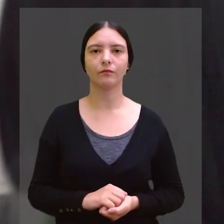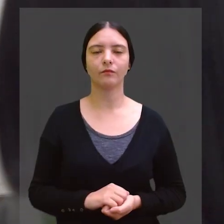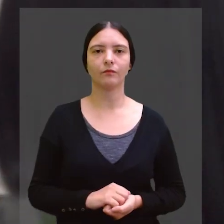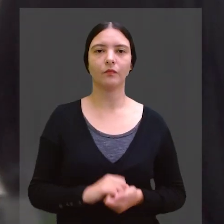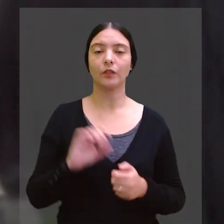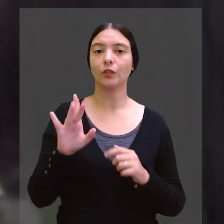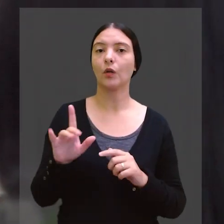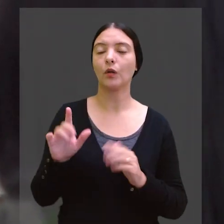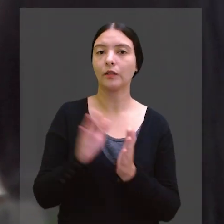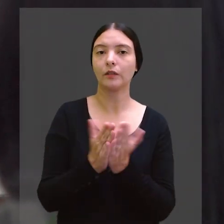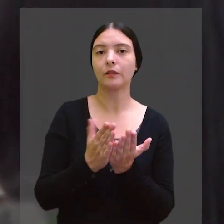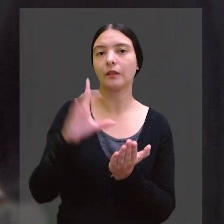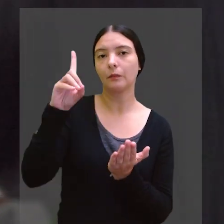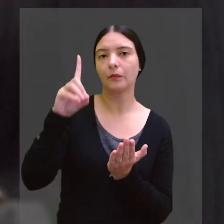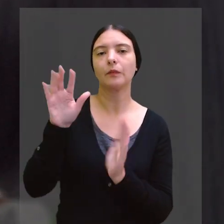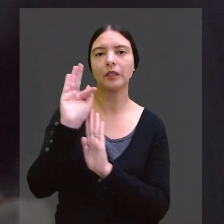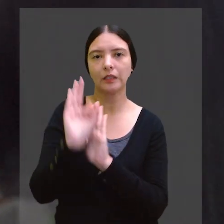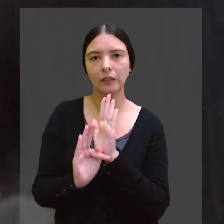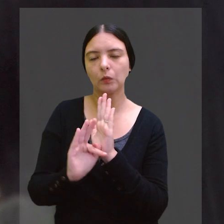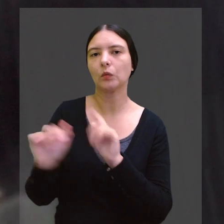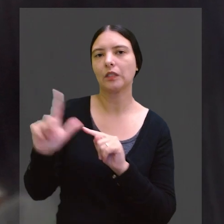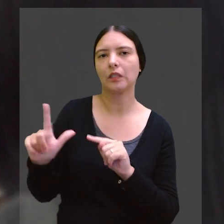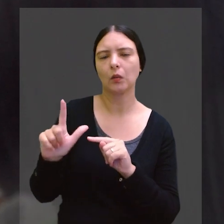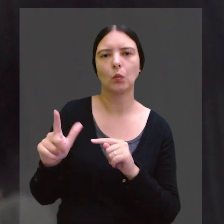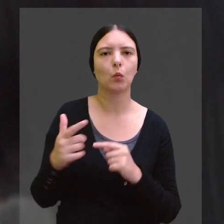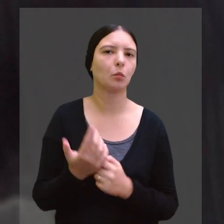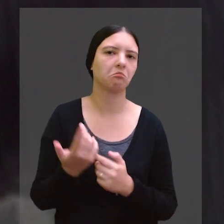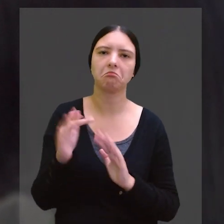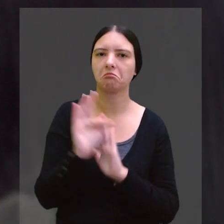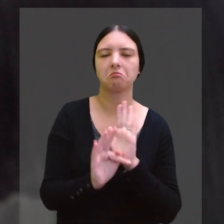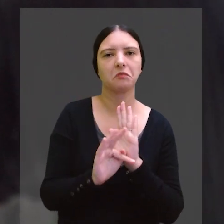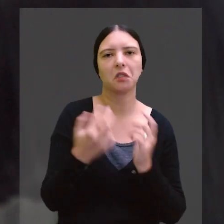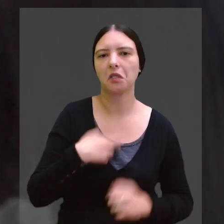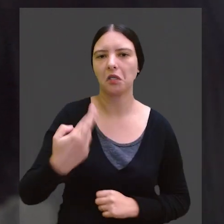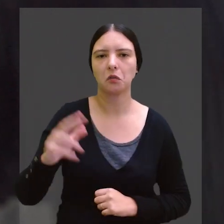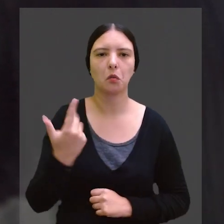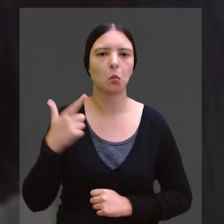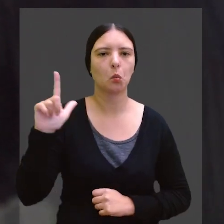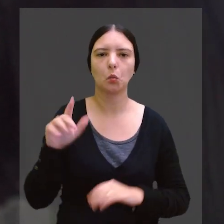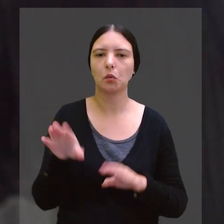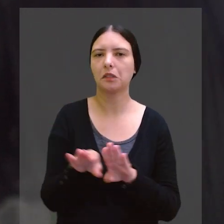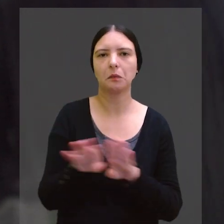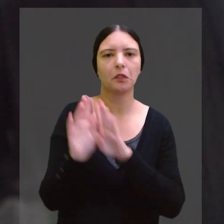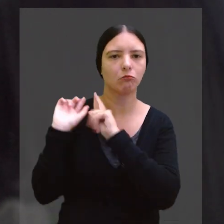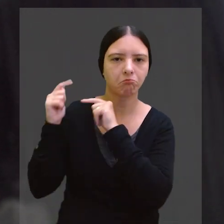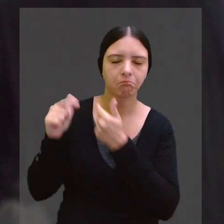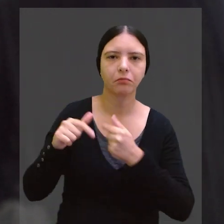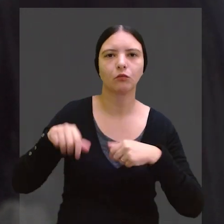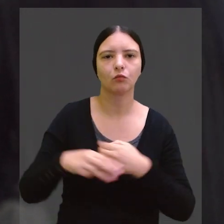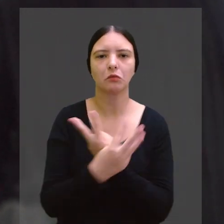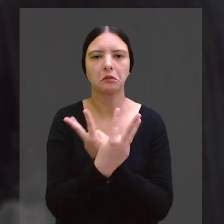Não só o texto da Bíblia é um texto literário, né, mas de qualquer outra religião, um texto da tradição judaica,